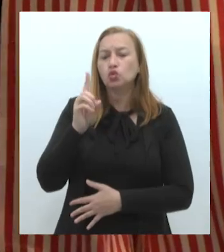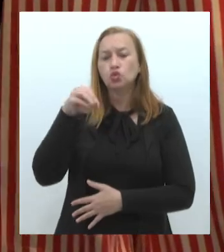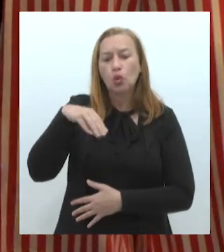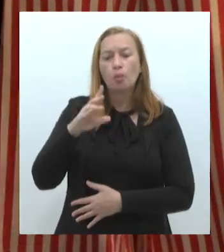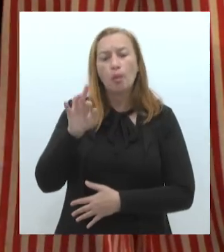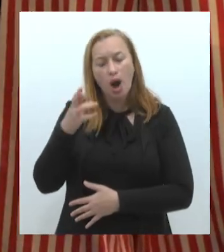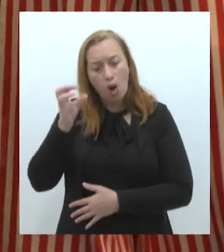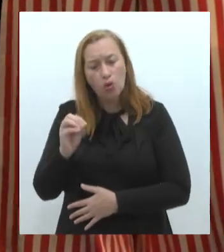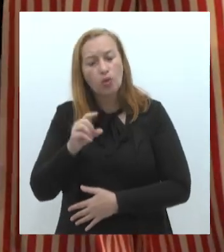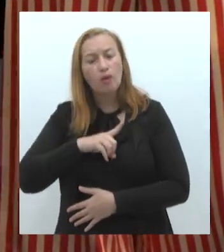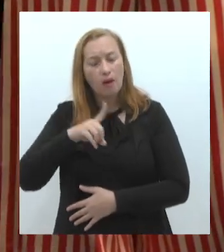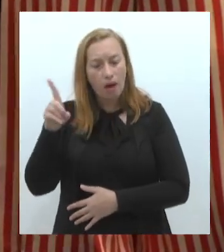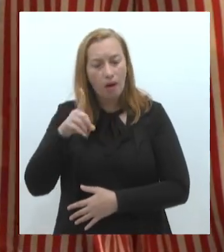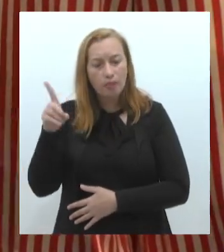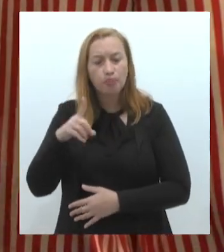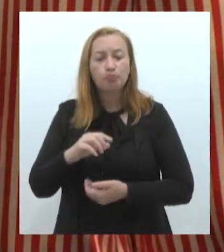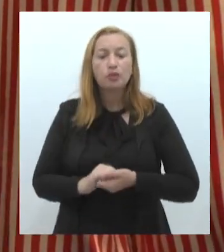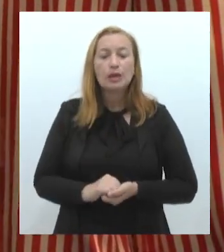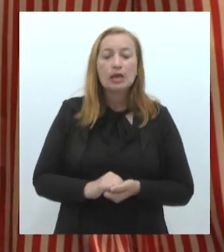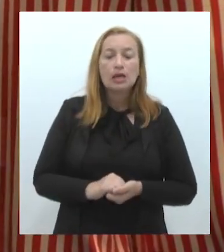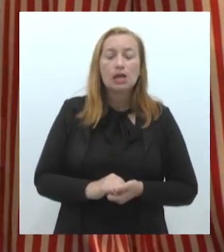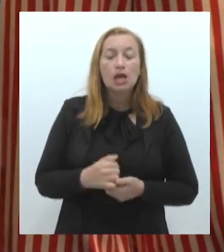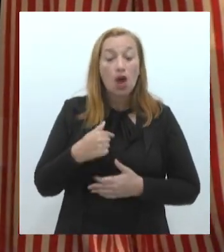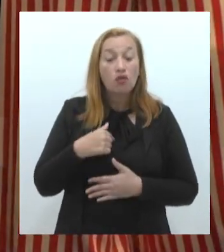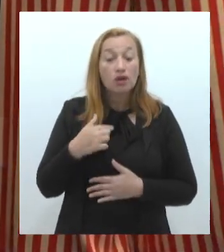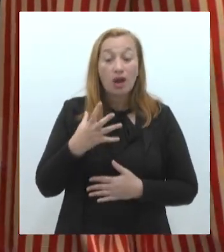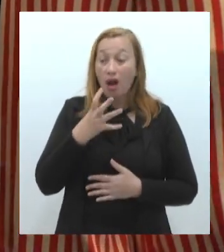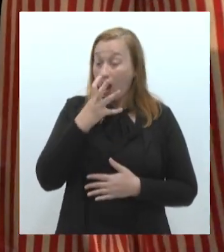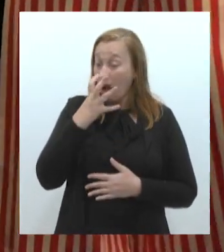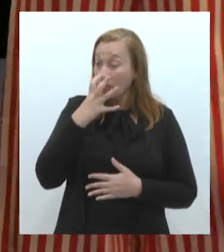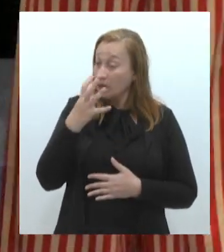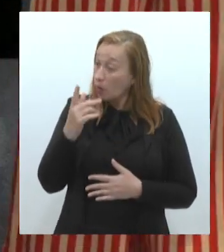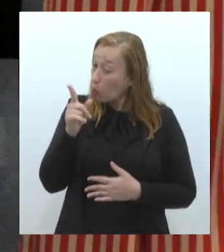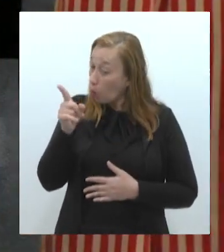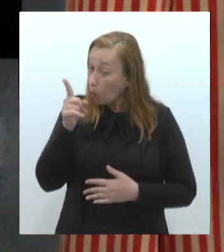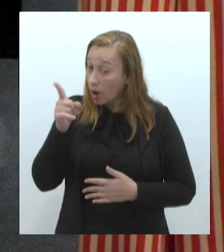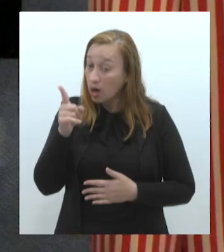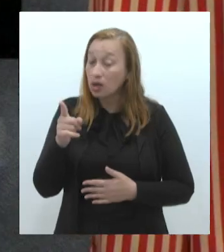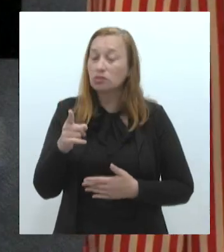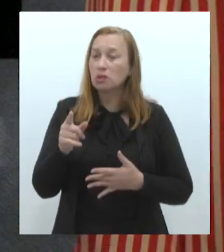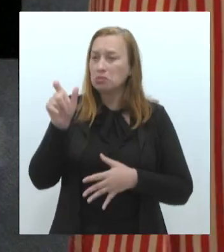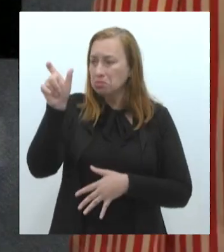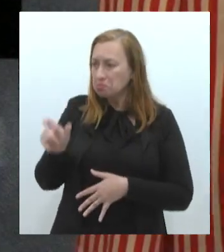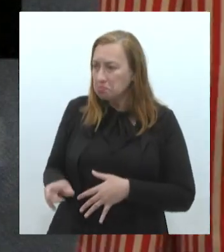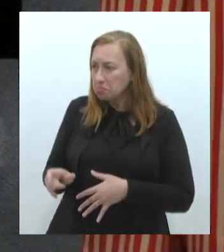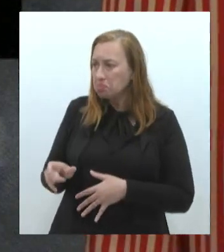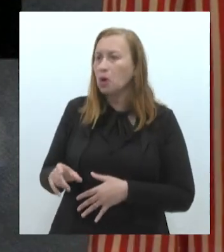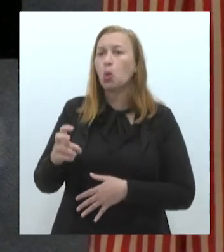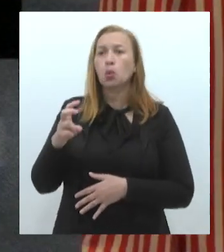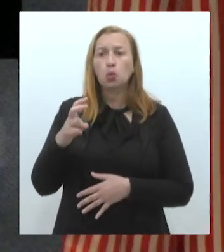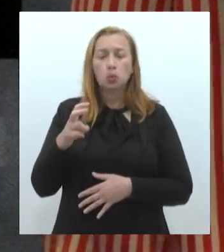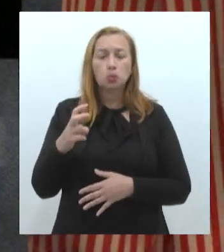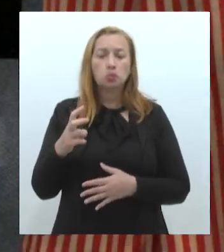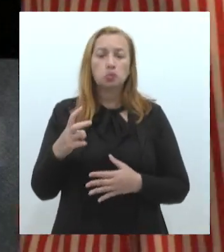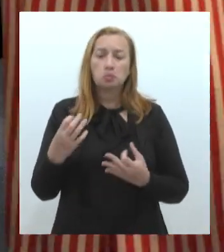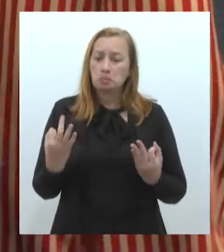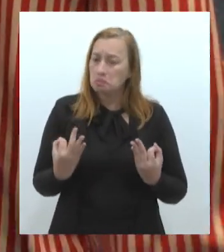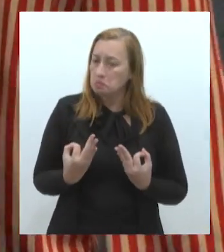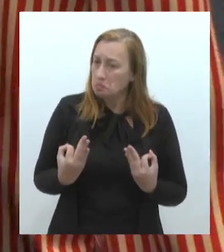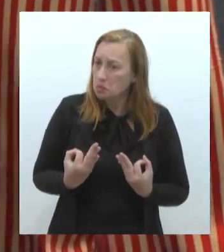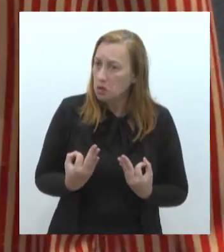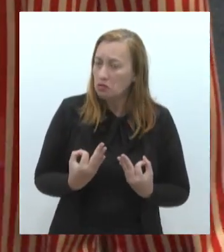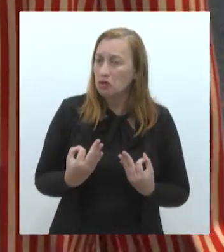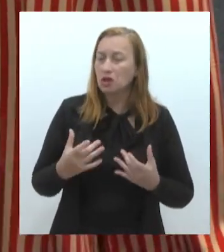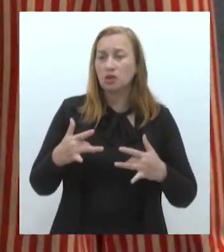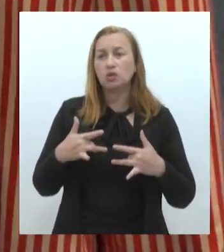através do Betinho. E fiquei muito impressionado com ele. Uma pessoa muito culta, muito solidária. Vossa Excelência